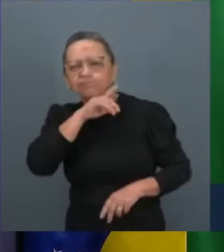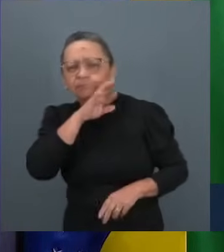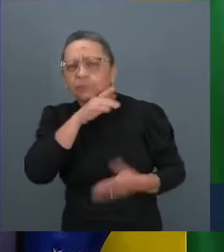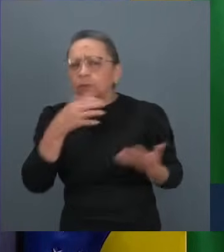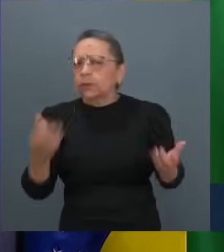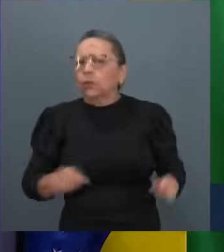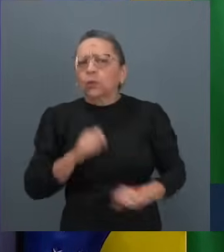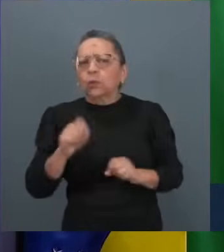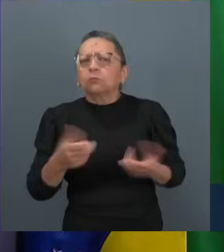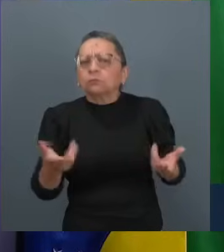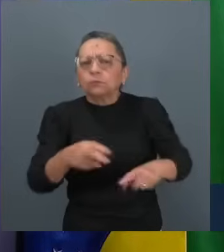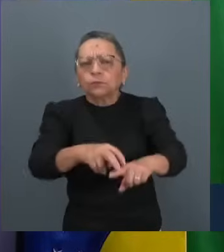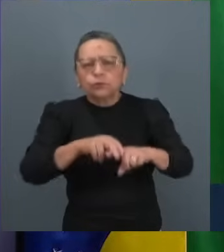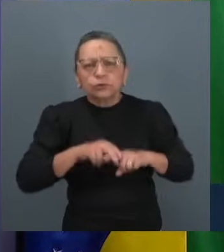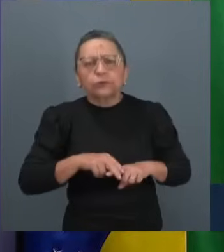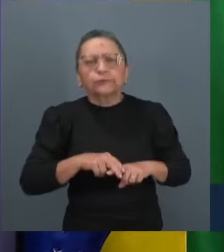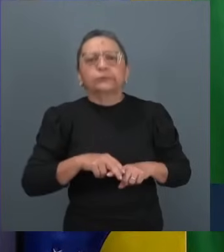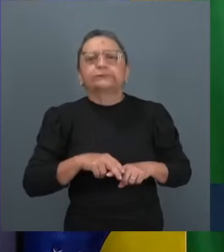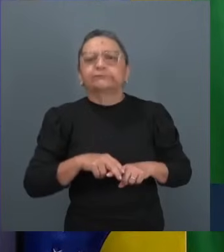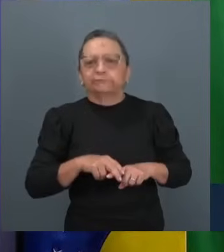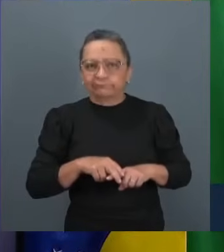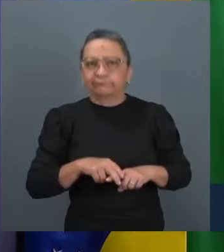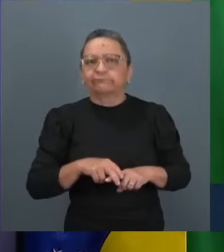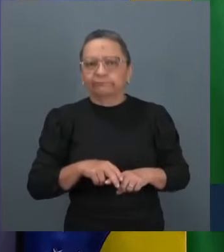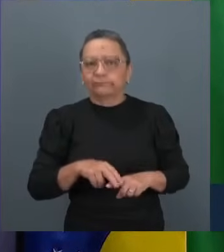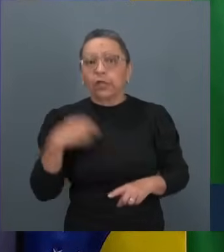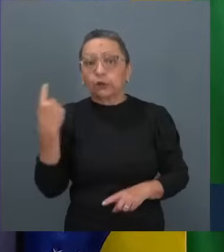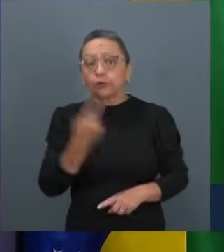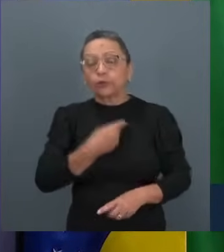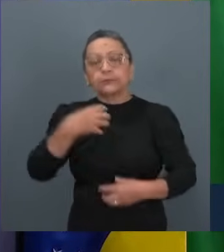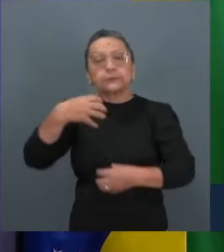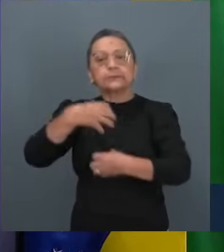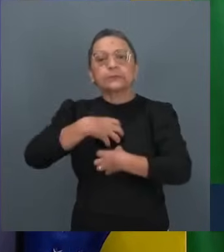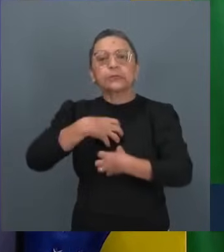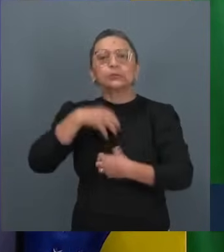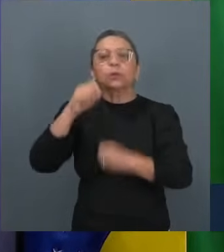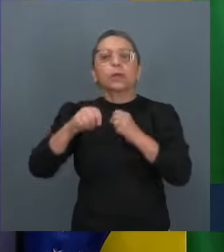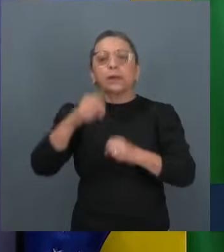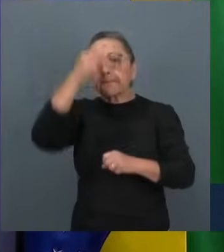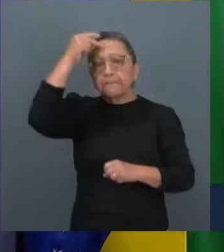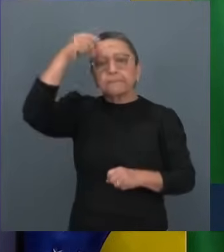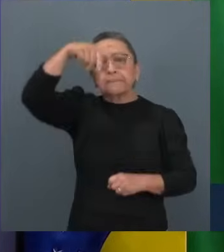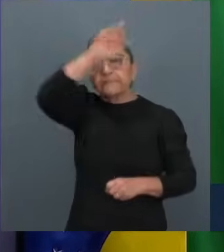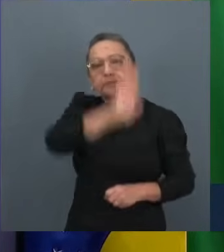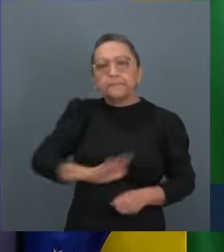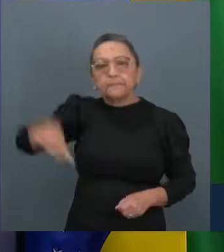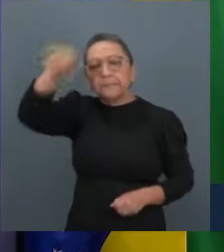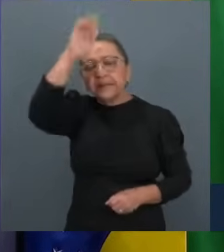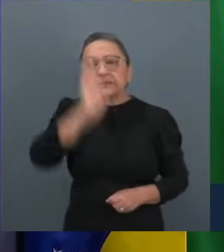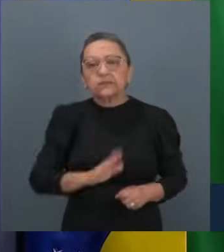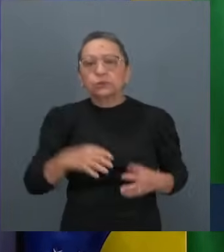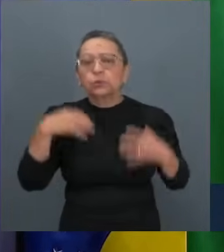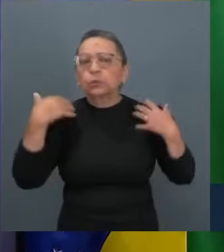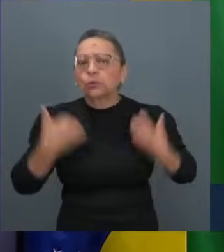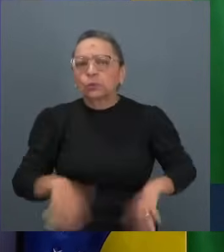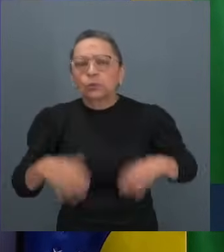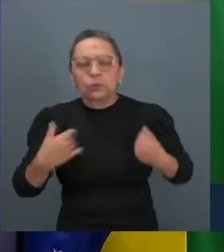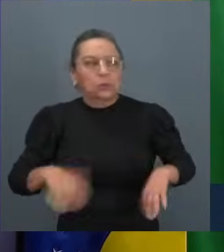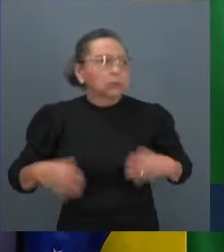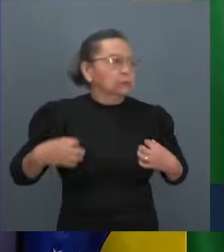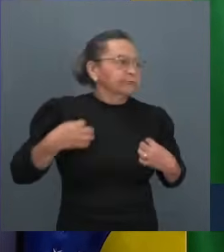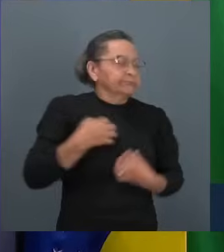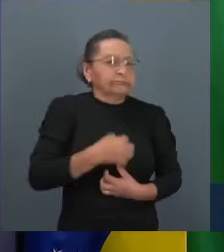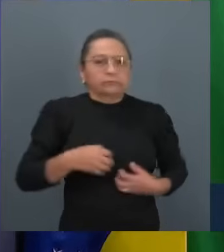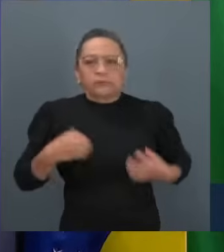Porque a gente sente a dor, o desespero do brasileiro que está querendo ver uma luz no fim